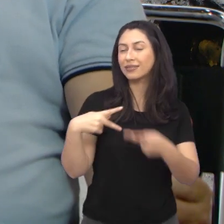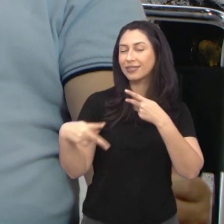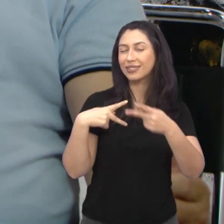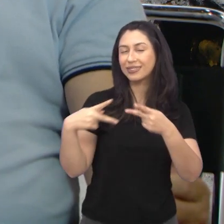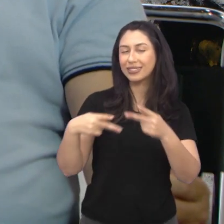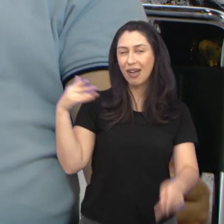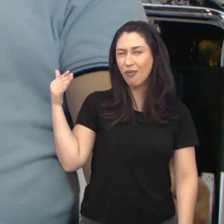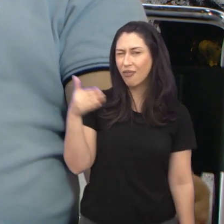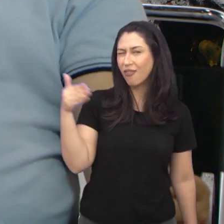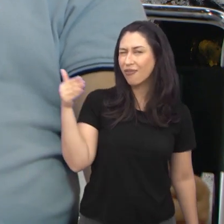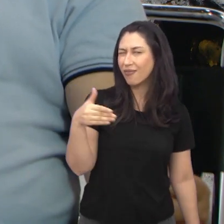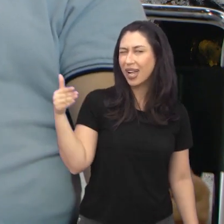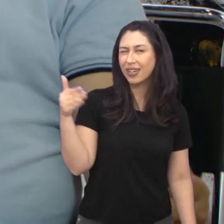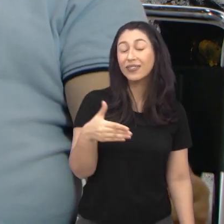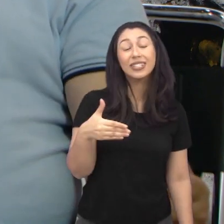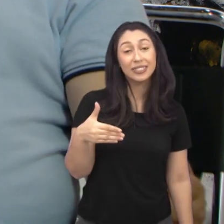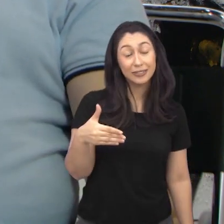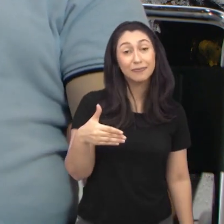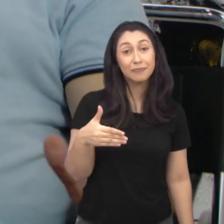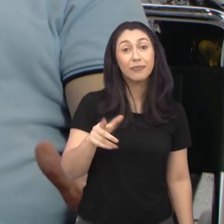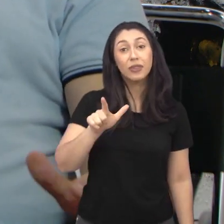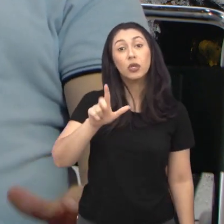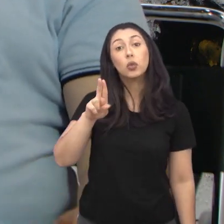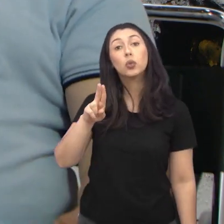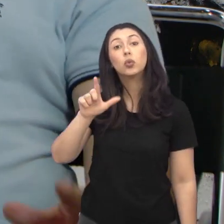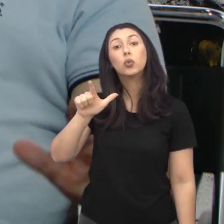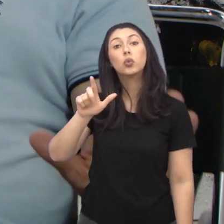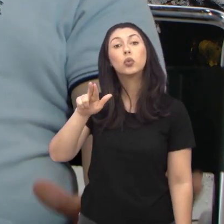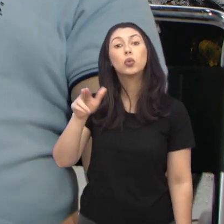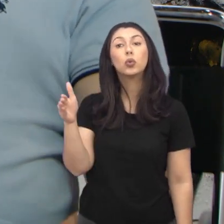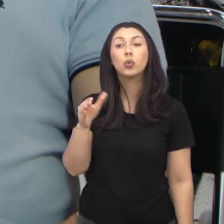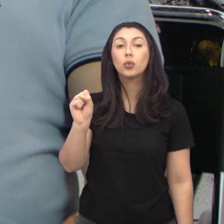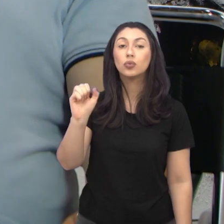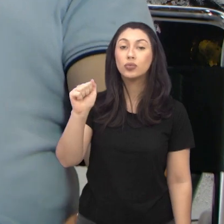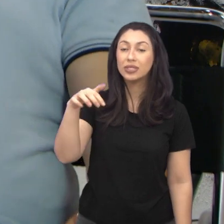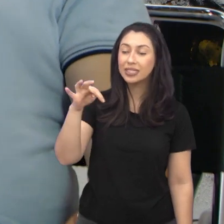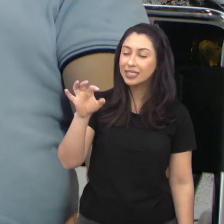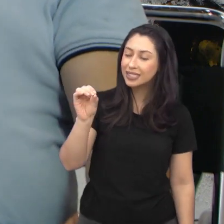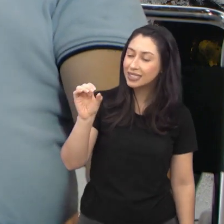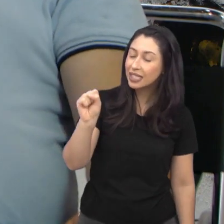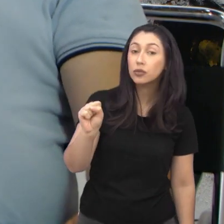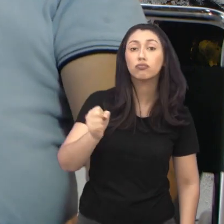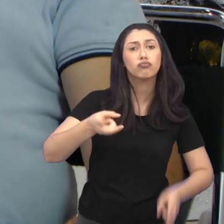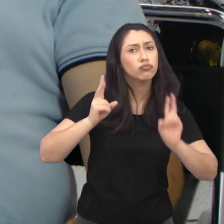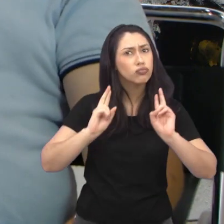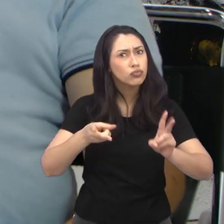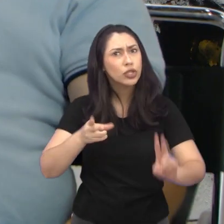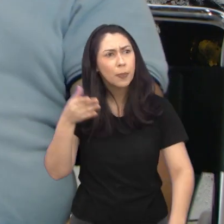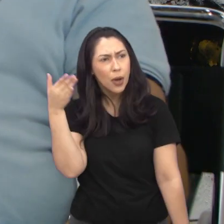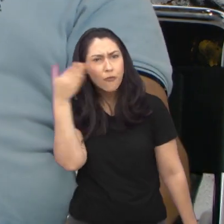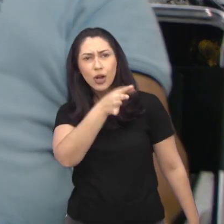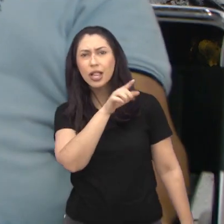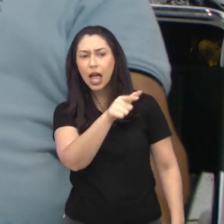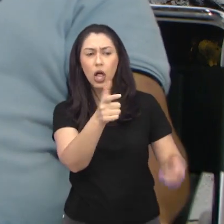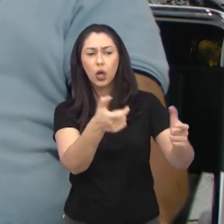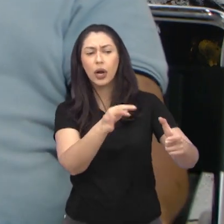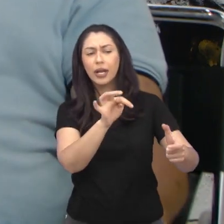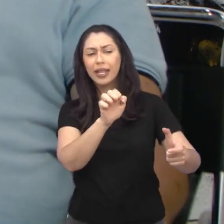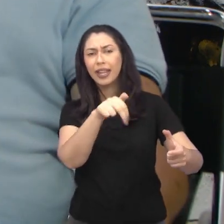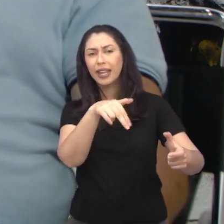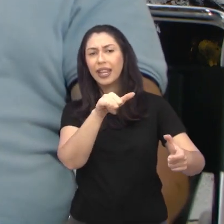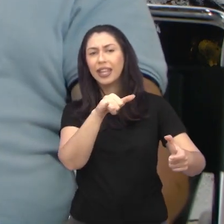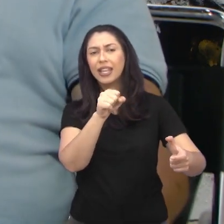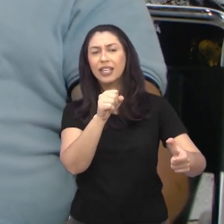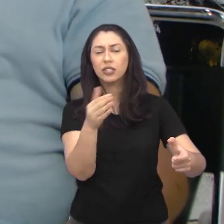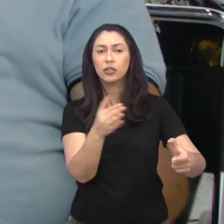sempre vem em São José dos Campos, Lulu Santos. A vida inteira fez show no tênis clube, todos os shows que o